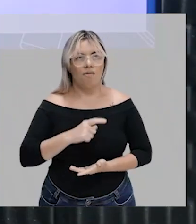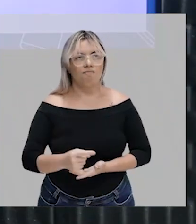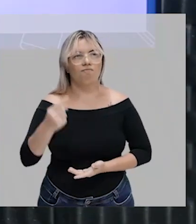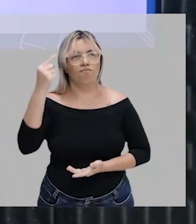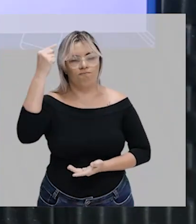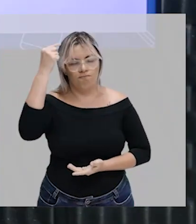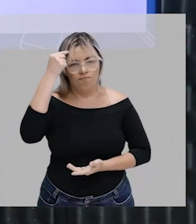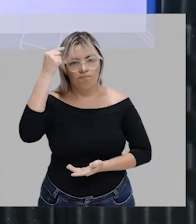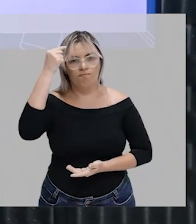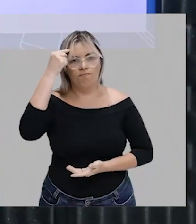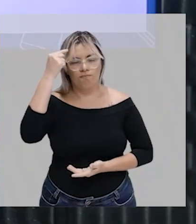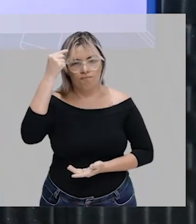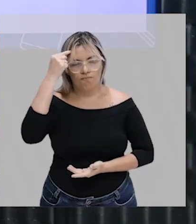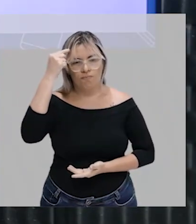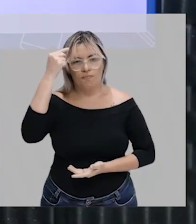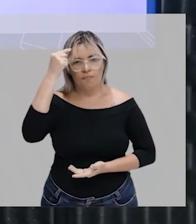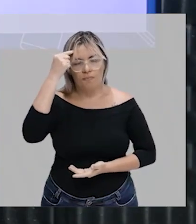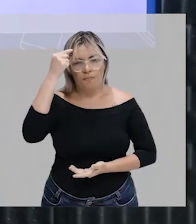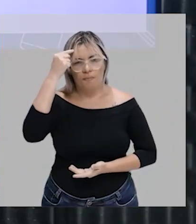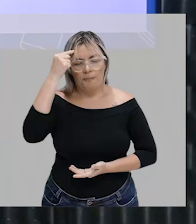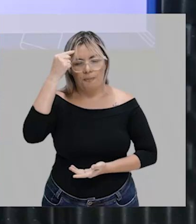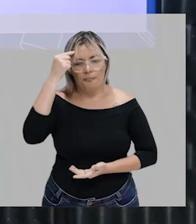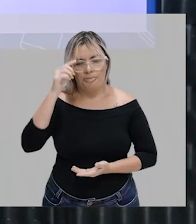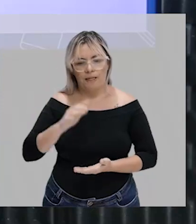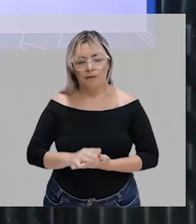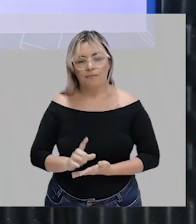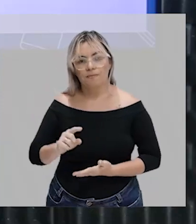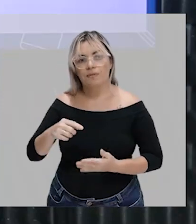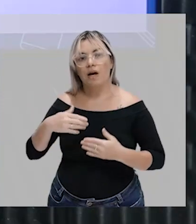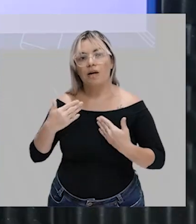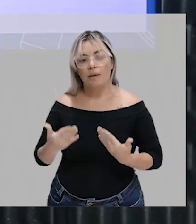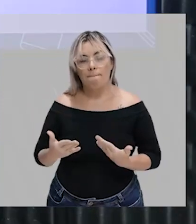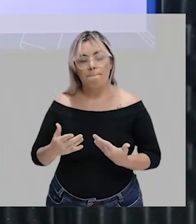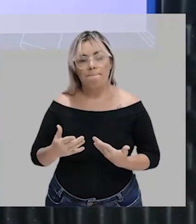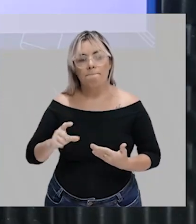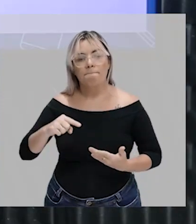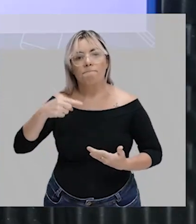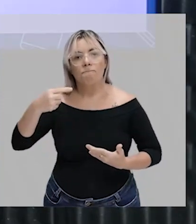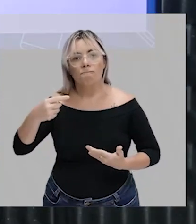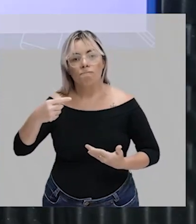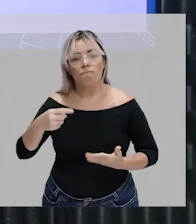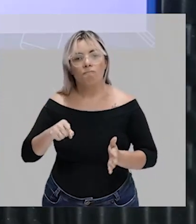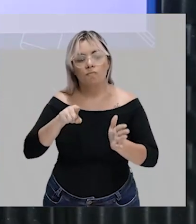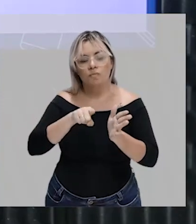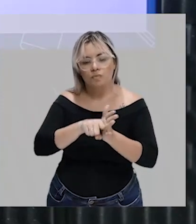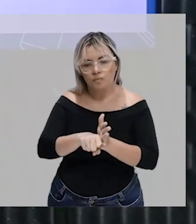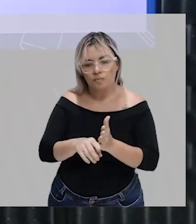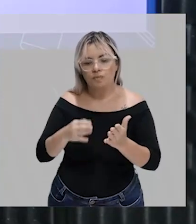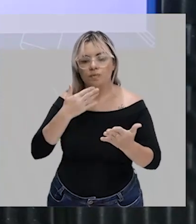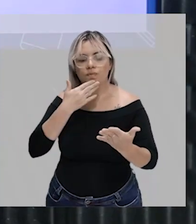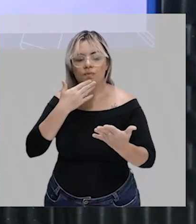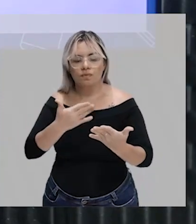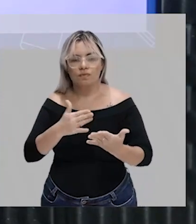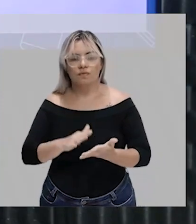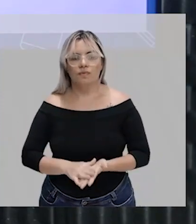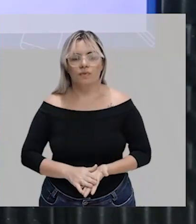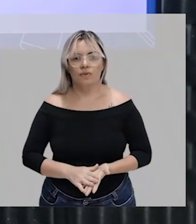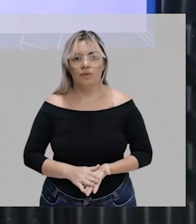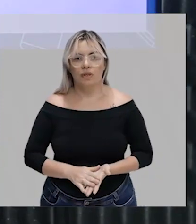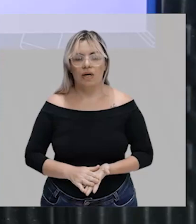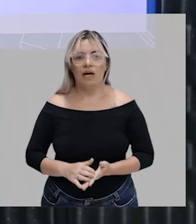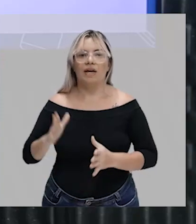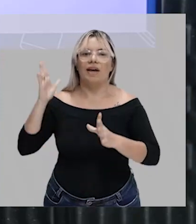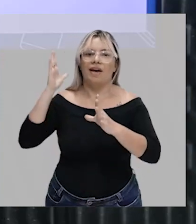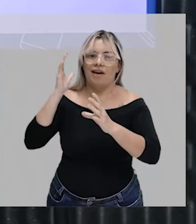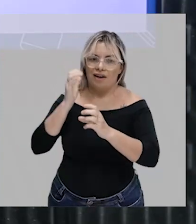noção, galera. Você vai lá no enunciado para saber o que o autor te pede, mas você volta no texto,